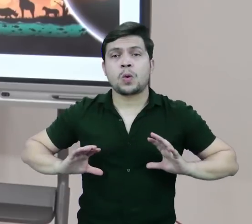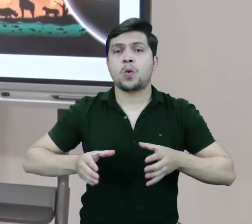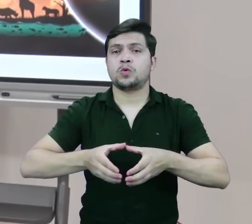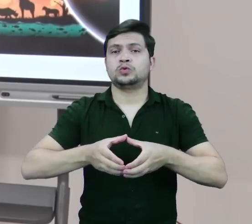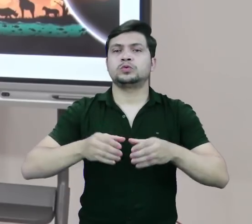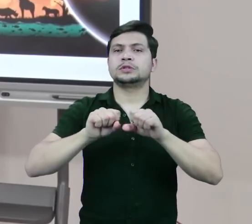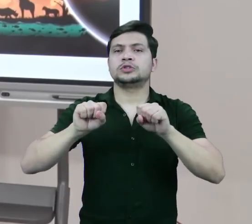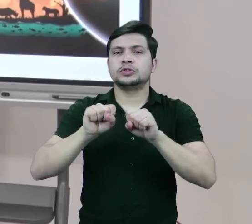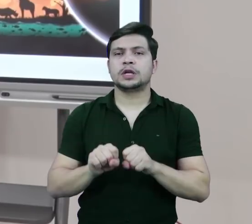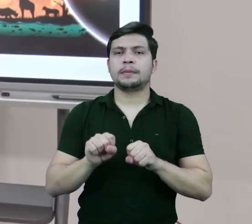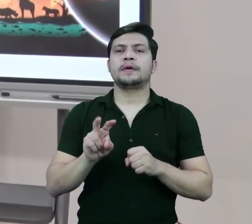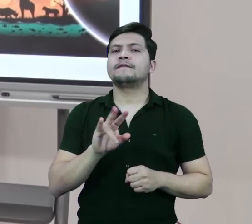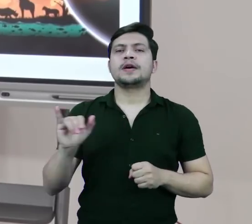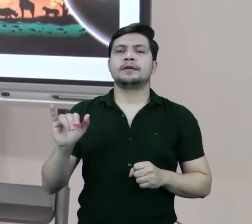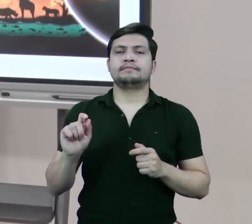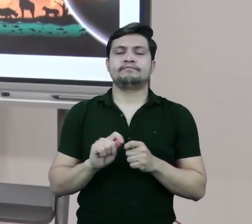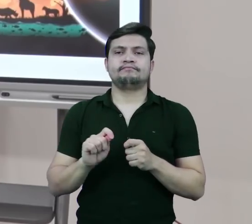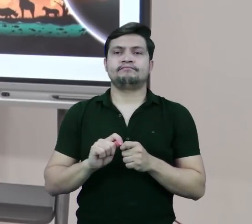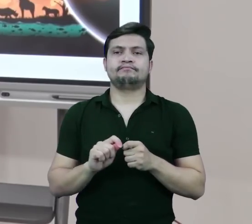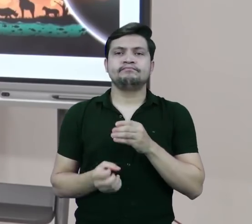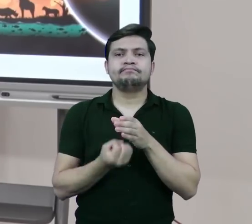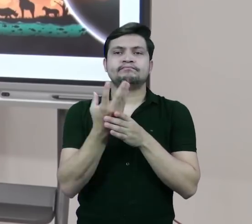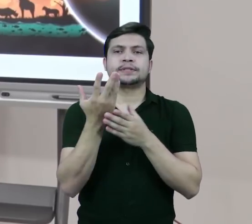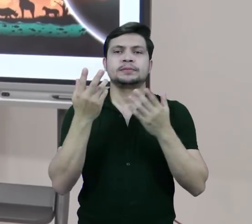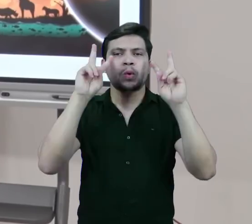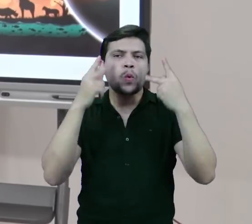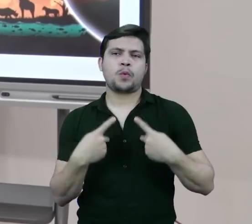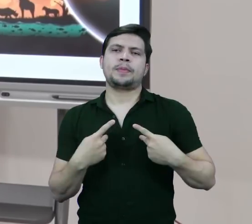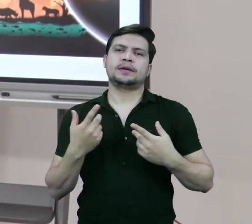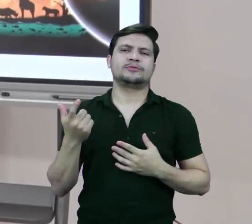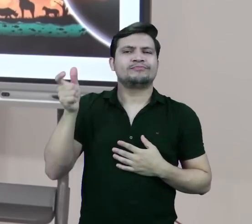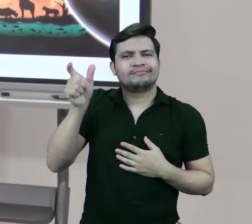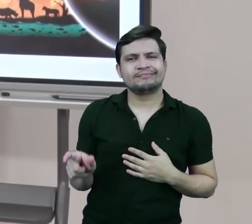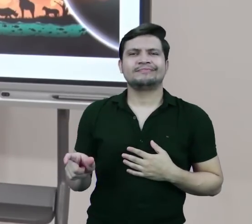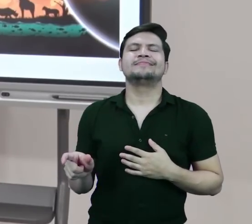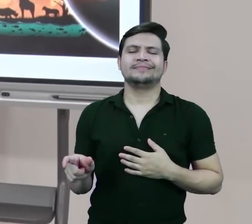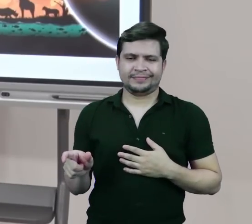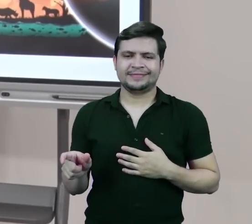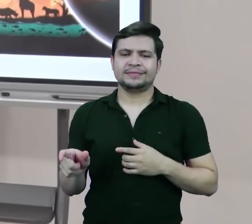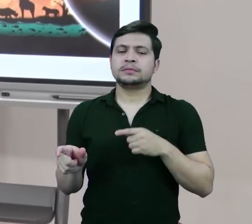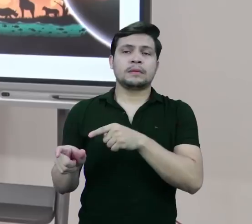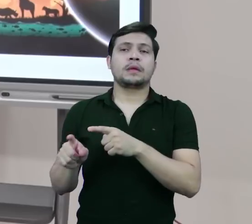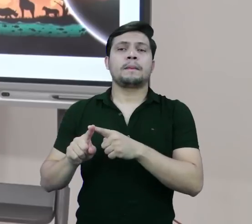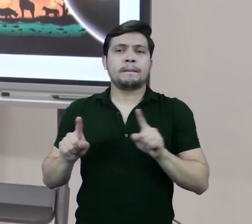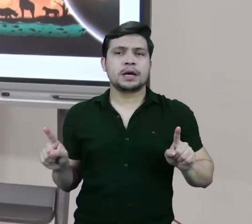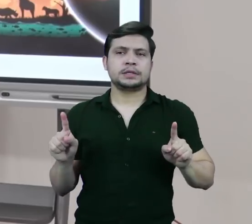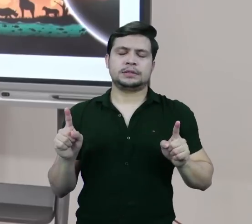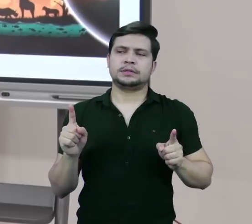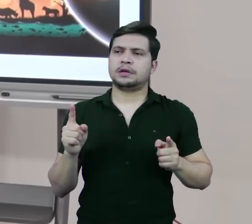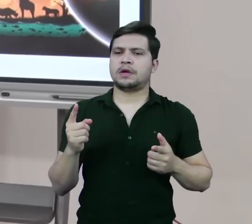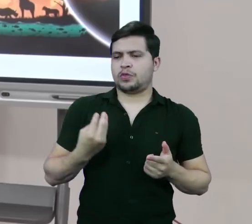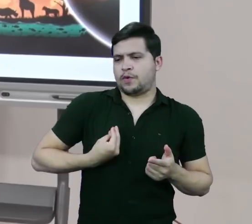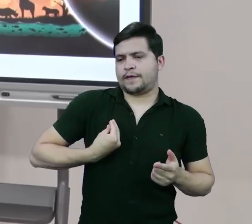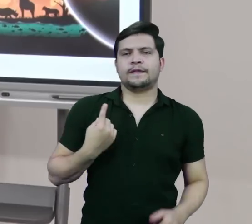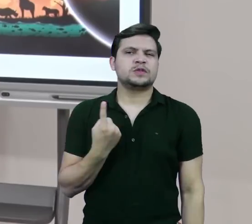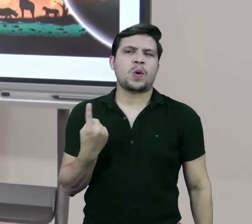dos sistemas vai formar o organismo, o indivíduo, o ser vivo em si, certo? Só que, obviamente, esses indivíduos, os seres vivos,